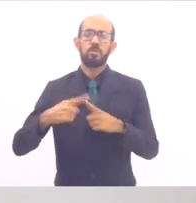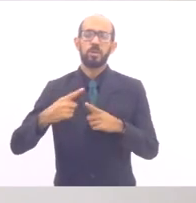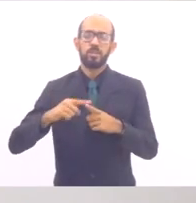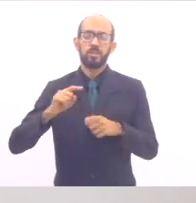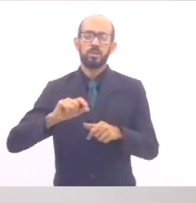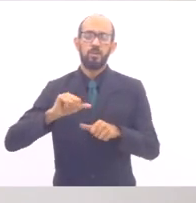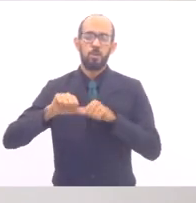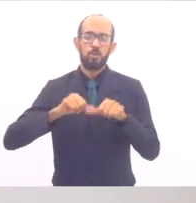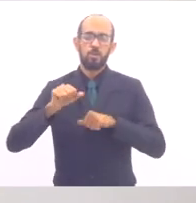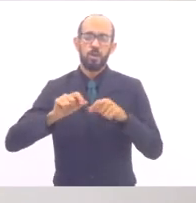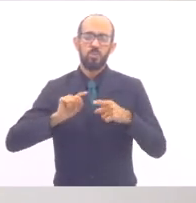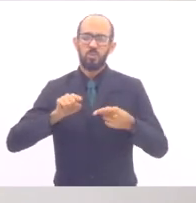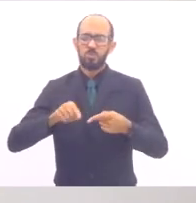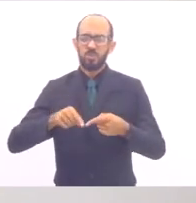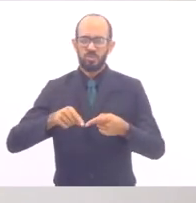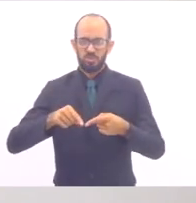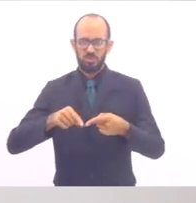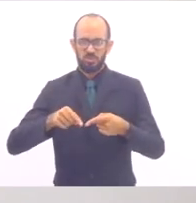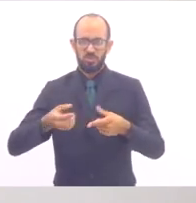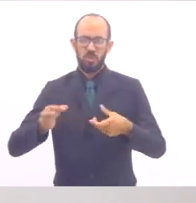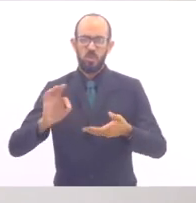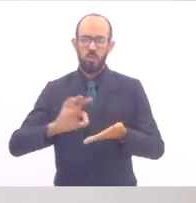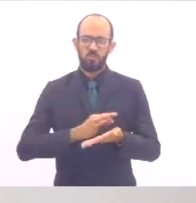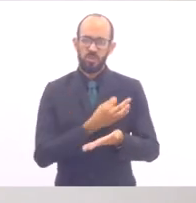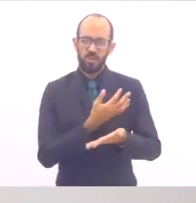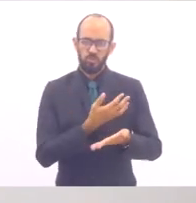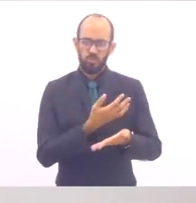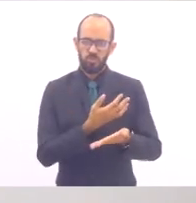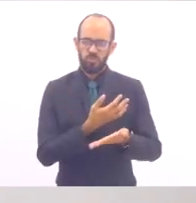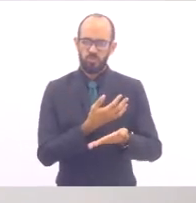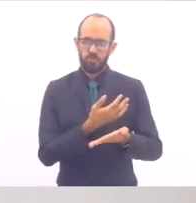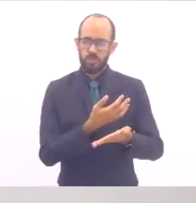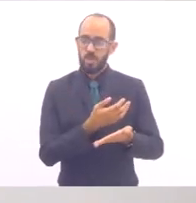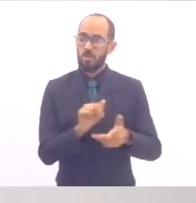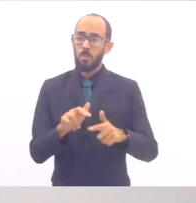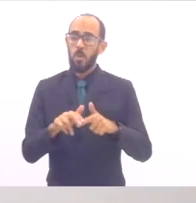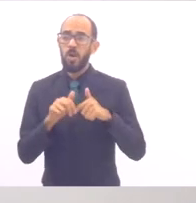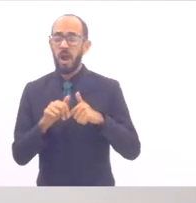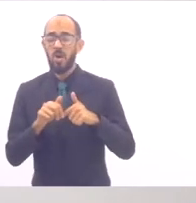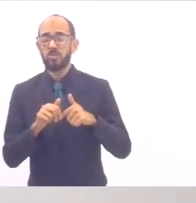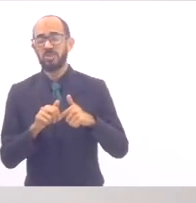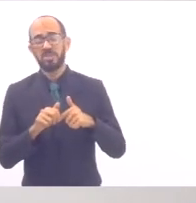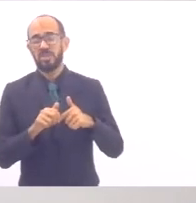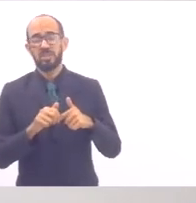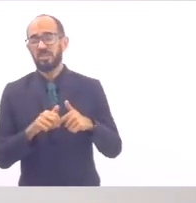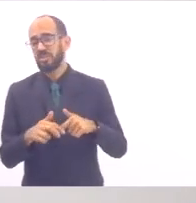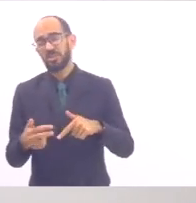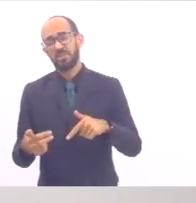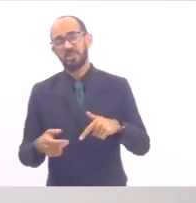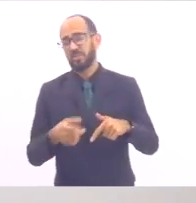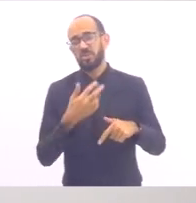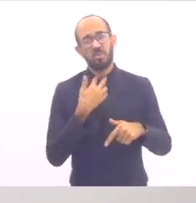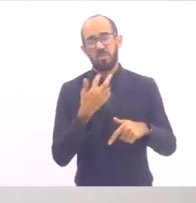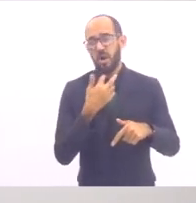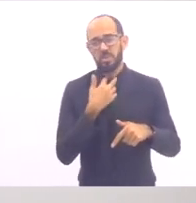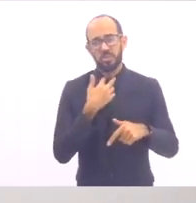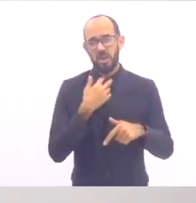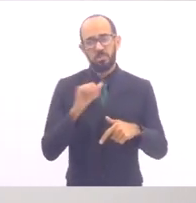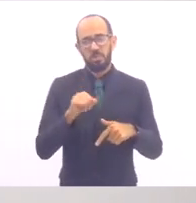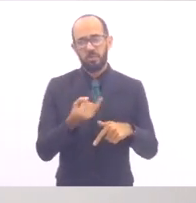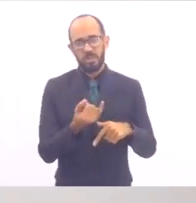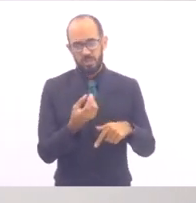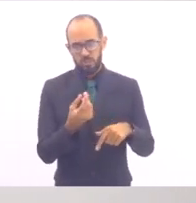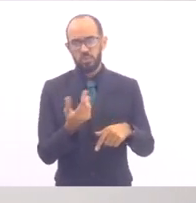objeto do convênio. E, uma vez que estaria mudando esse objeto do convênio, não poderia ser necessário. Então, a gente fez o que a